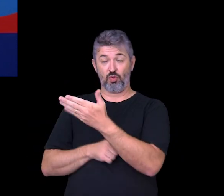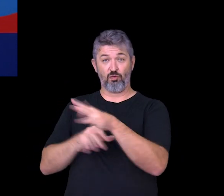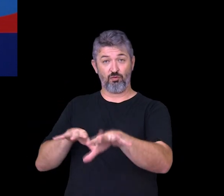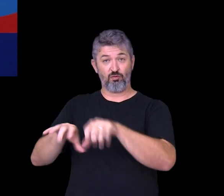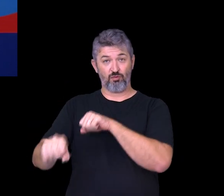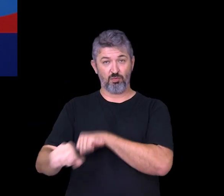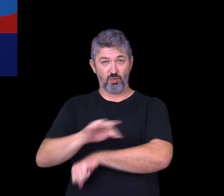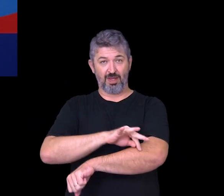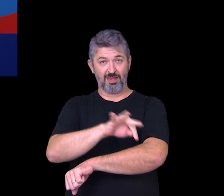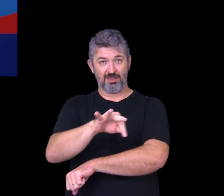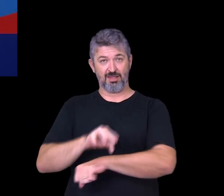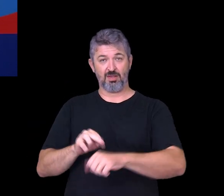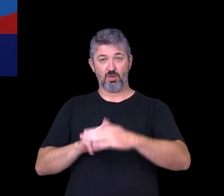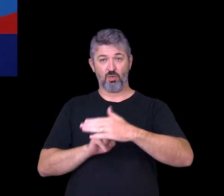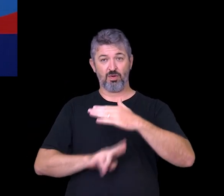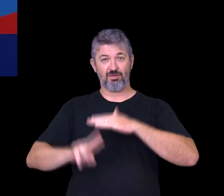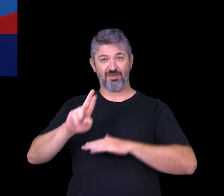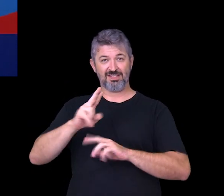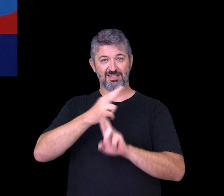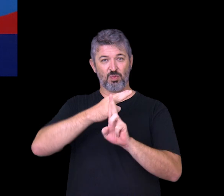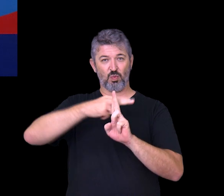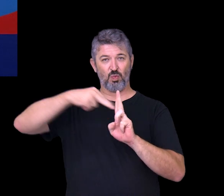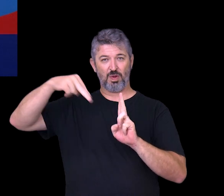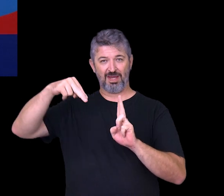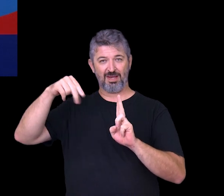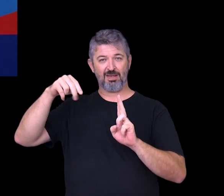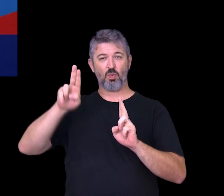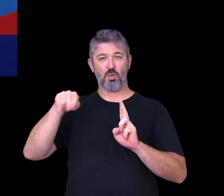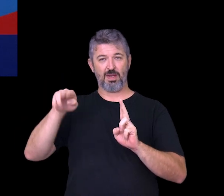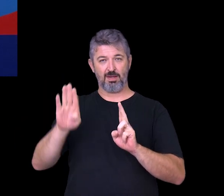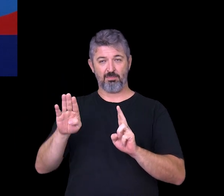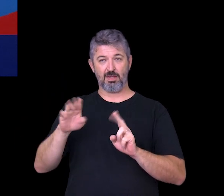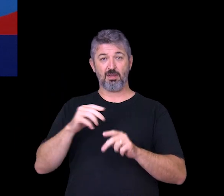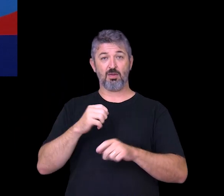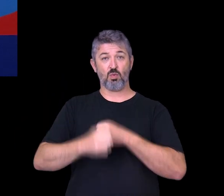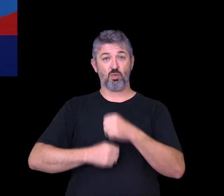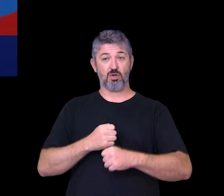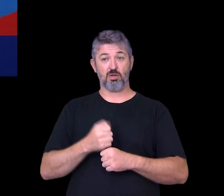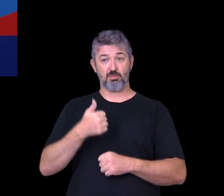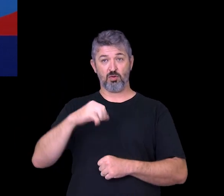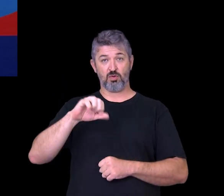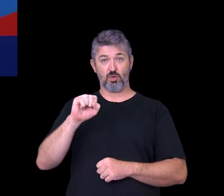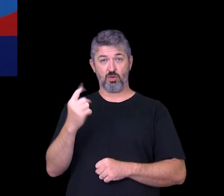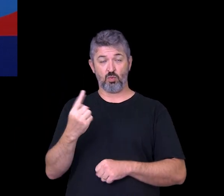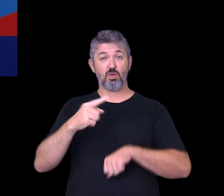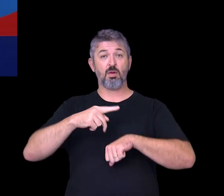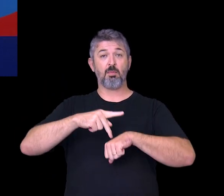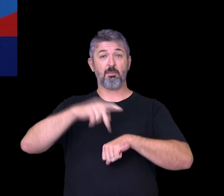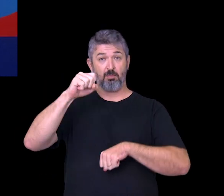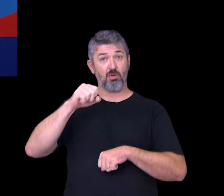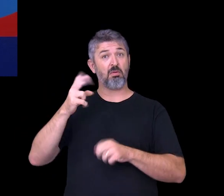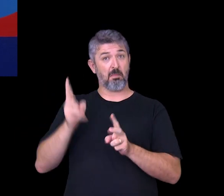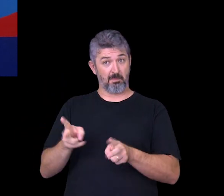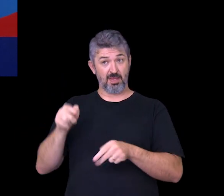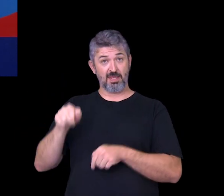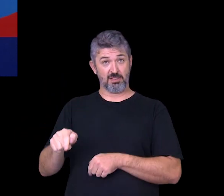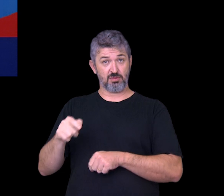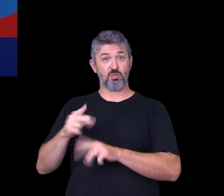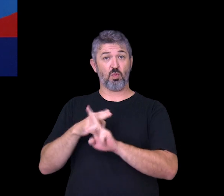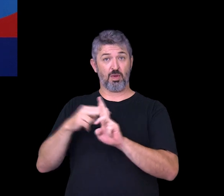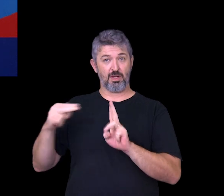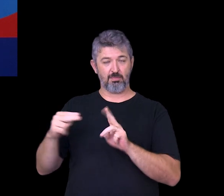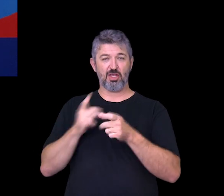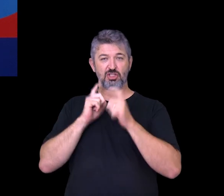pela Universidade de Brasília em 1981. Tem uma pós-graduação também na UNB em gestão de projetos e